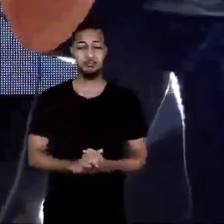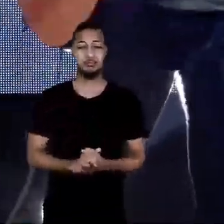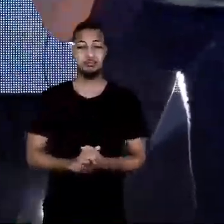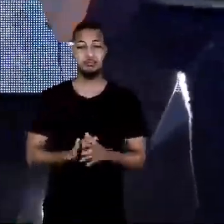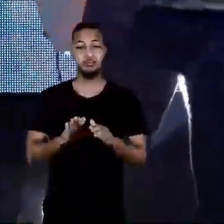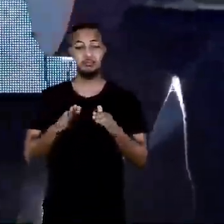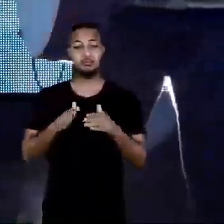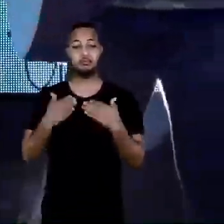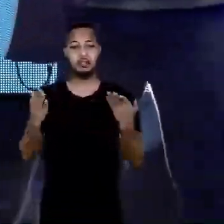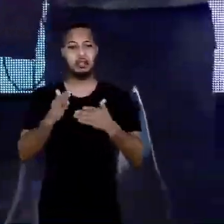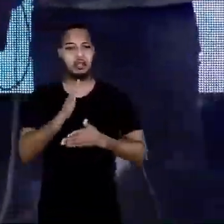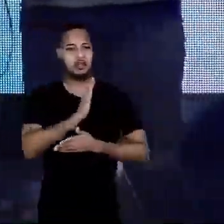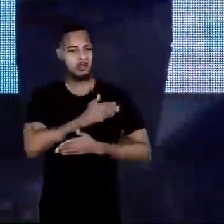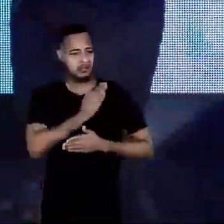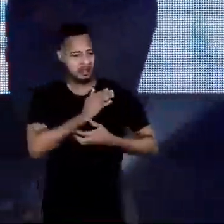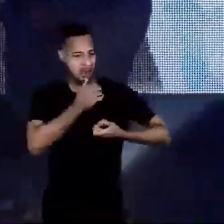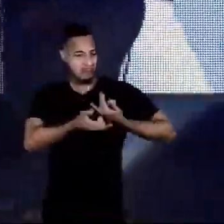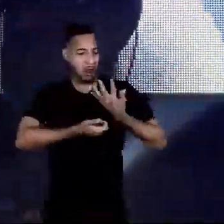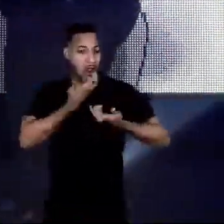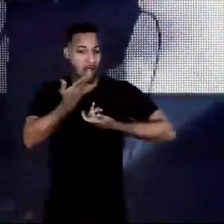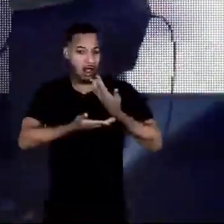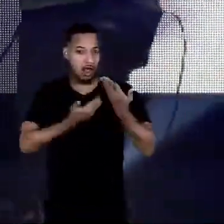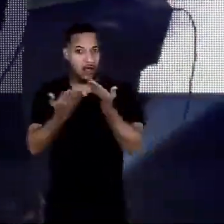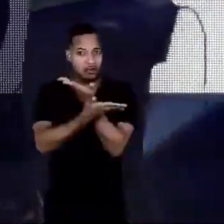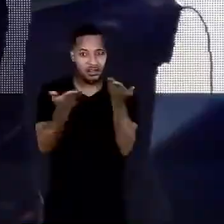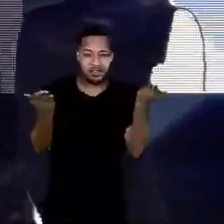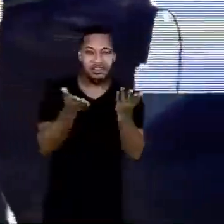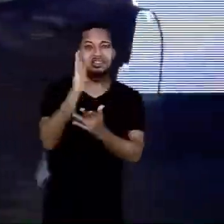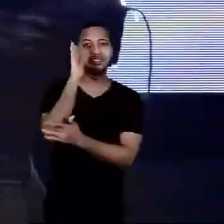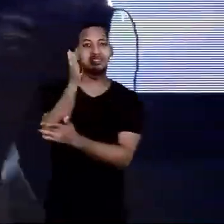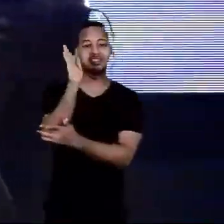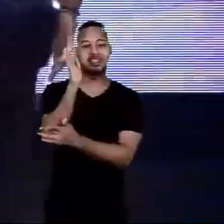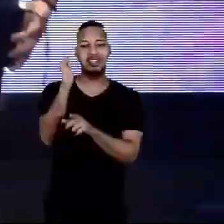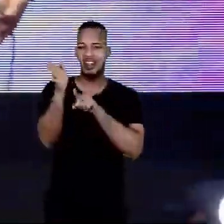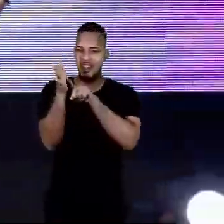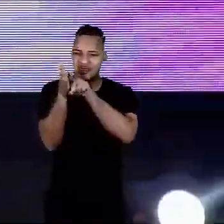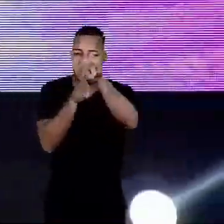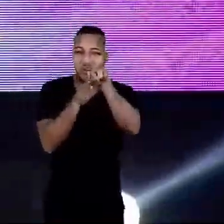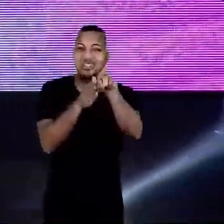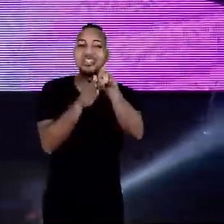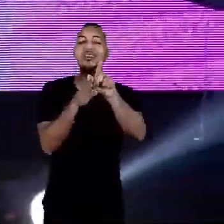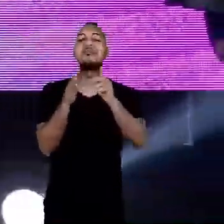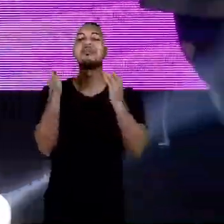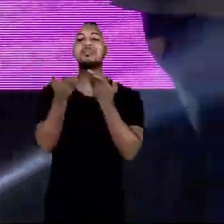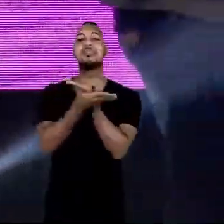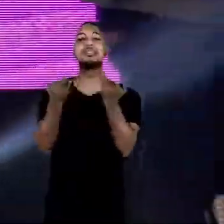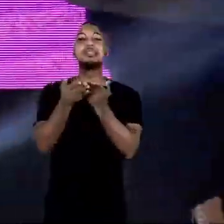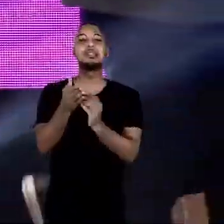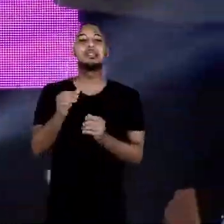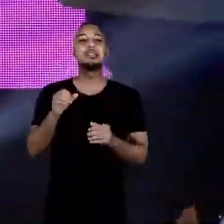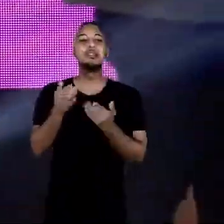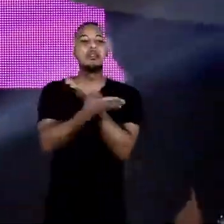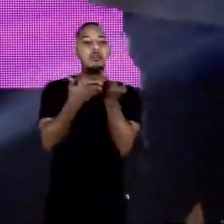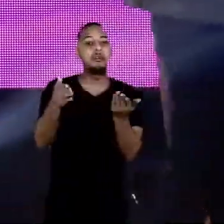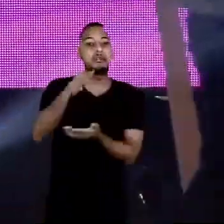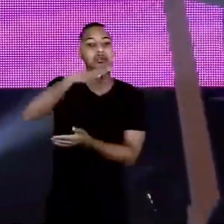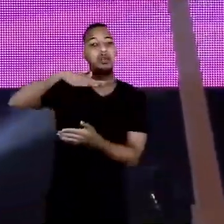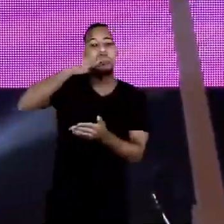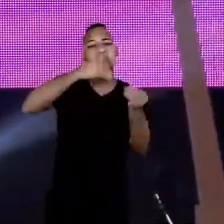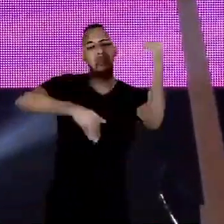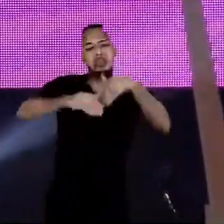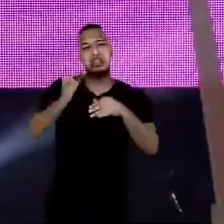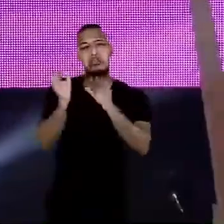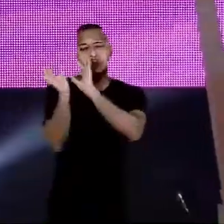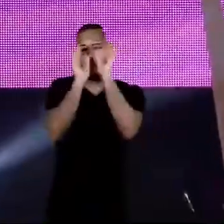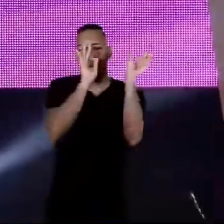Gente, quem está aqui com seu coração pegando fogo? Não, deixa eu perguntar, porque para ensaio foi bom. Quem está aqui com seu coração pegando